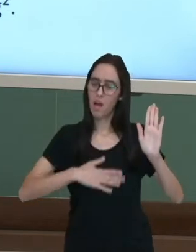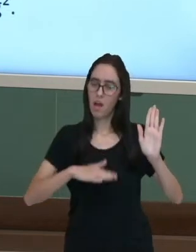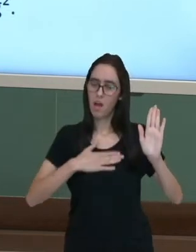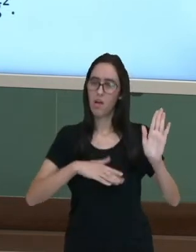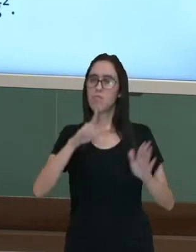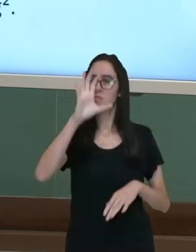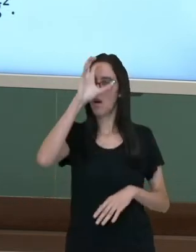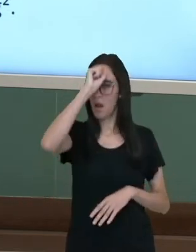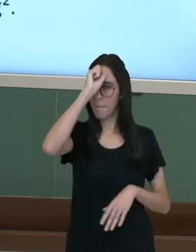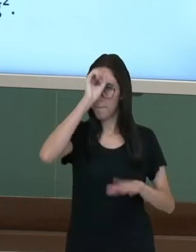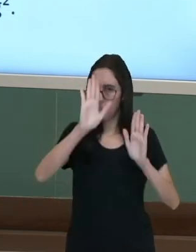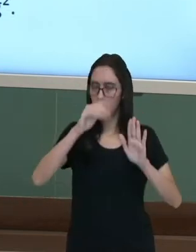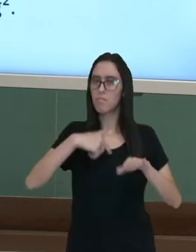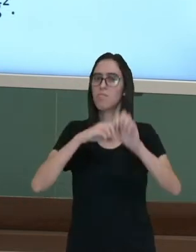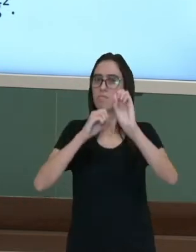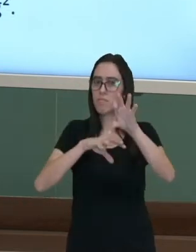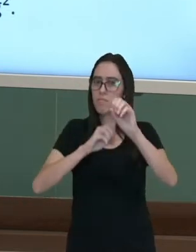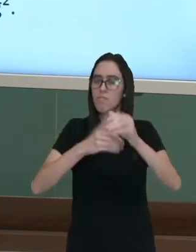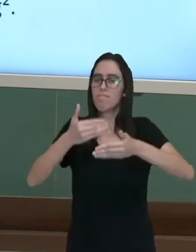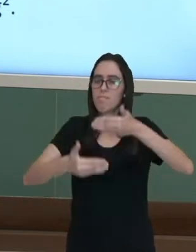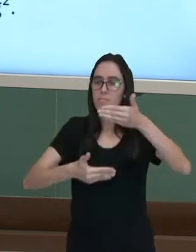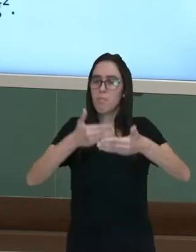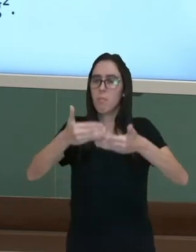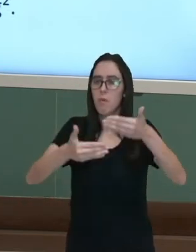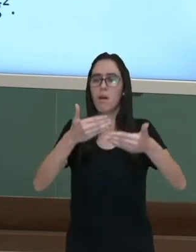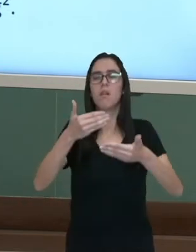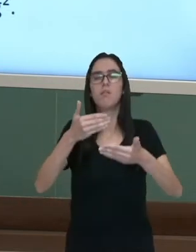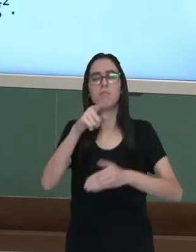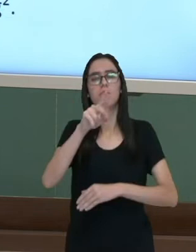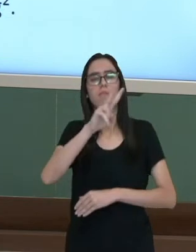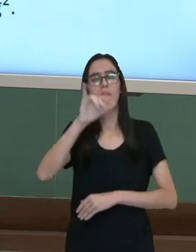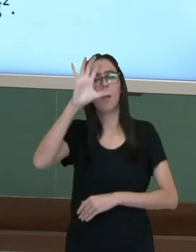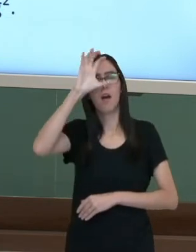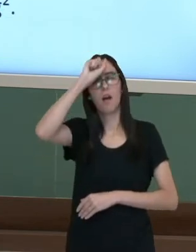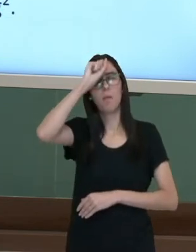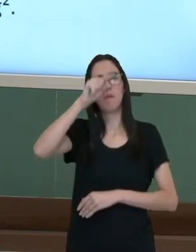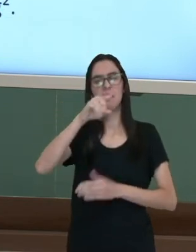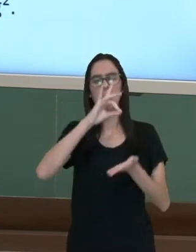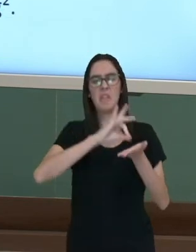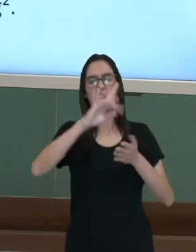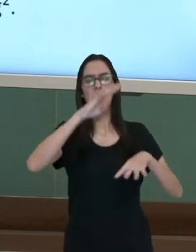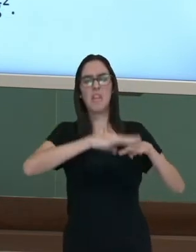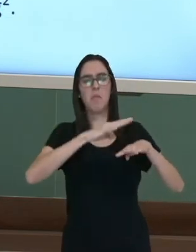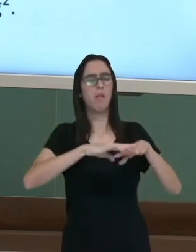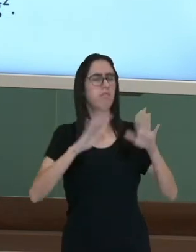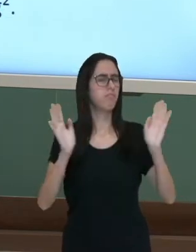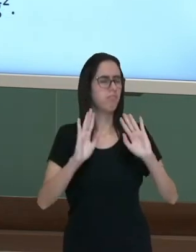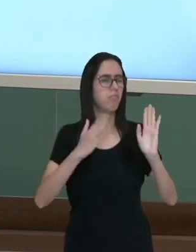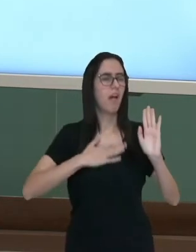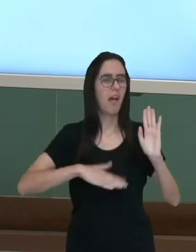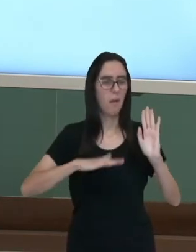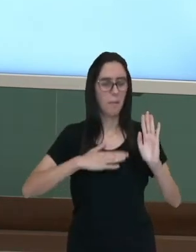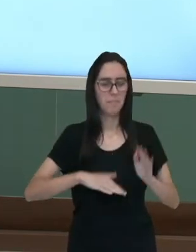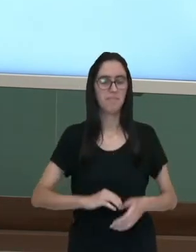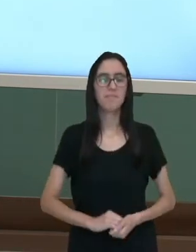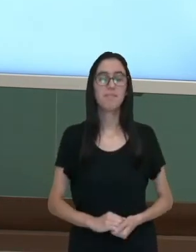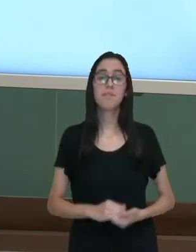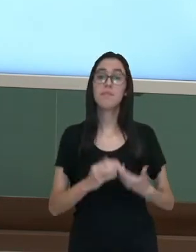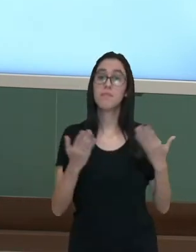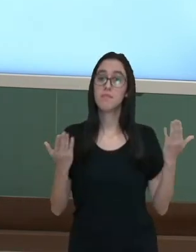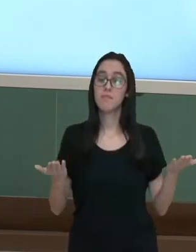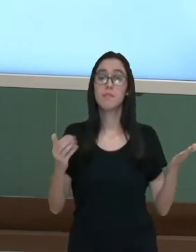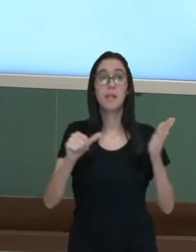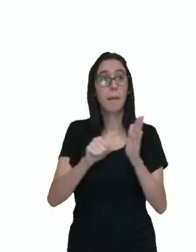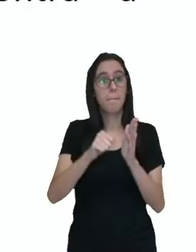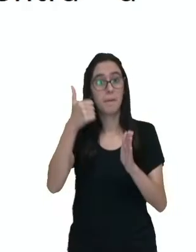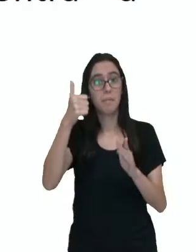aqui comigo, vai seguindo os passinhos que você vai tirar esse ranço de matemática que a maioria do pessoal tem. Vamos lá. Então, primeira coisa, né? Eu